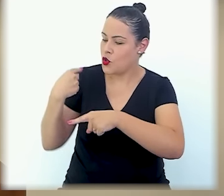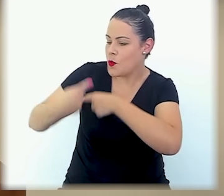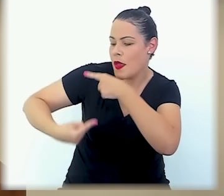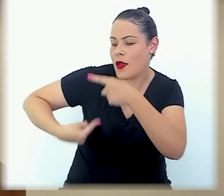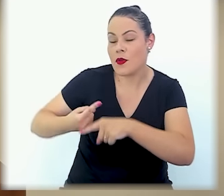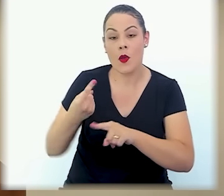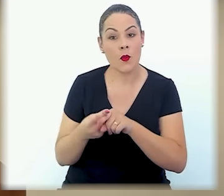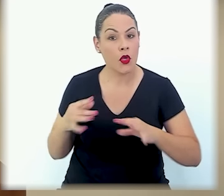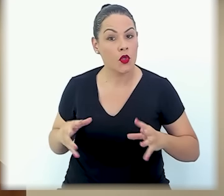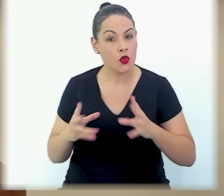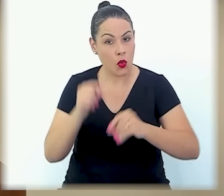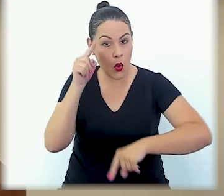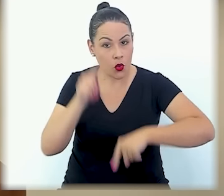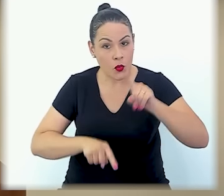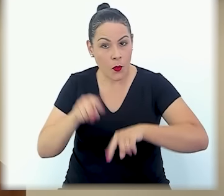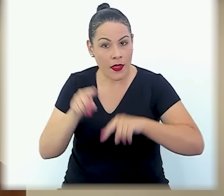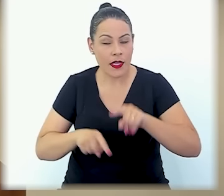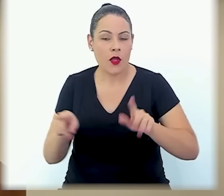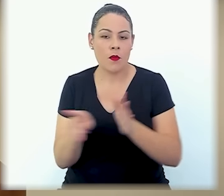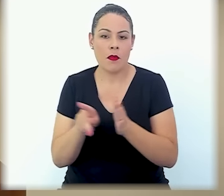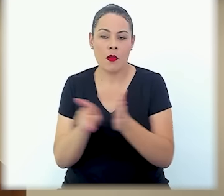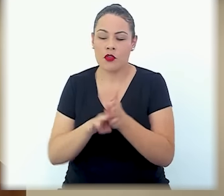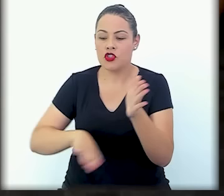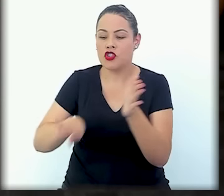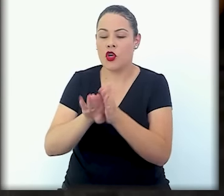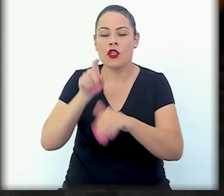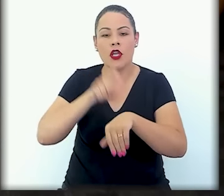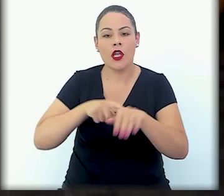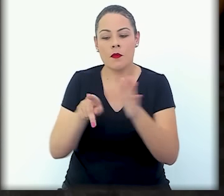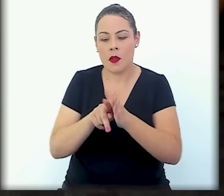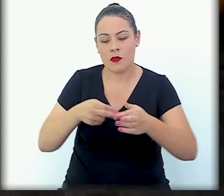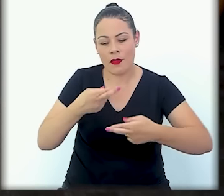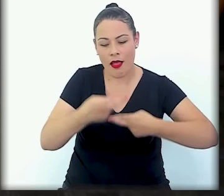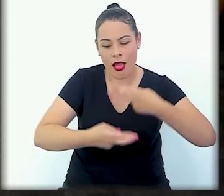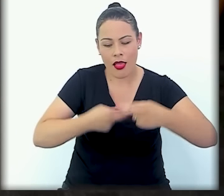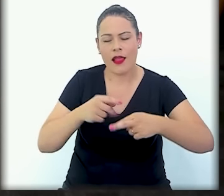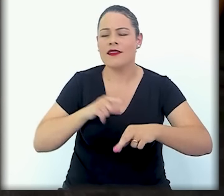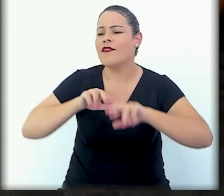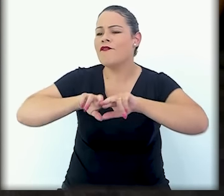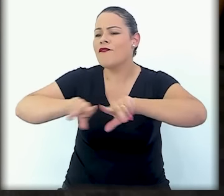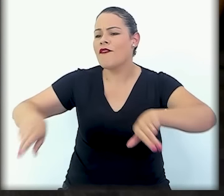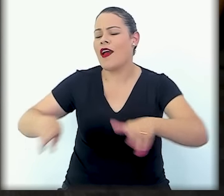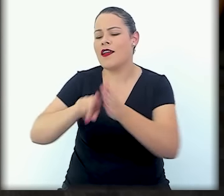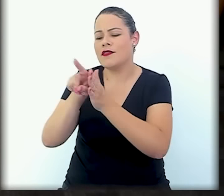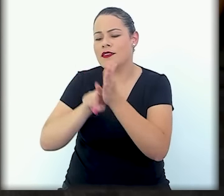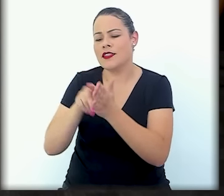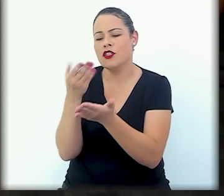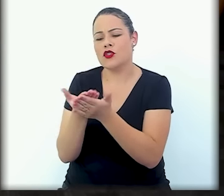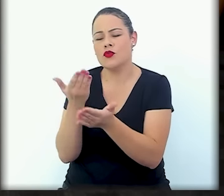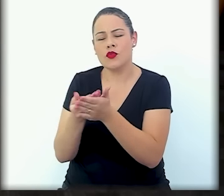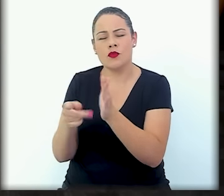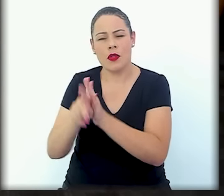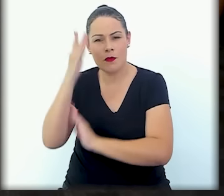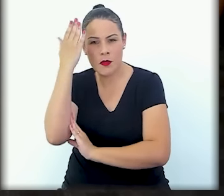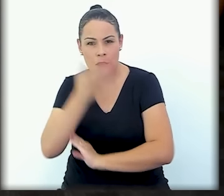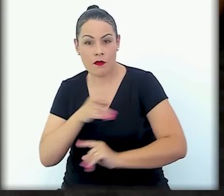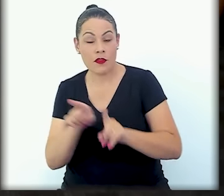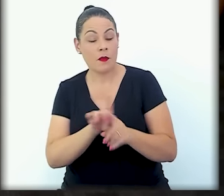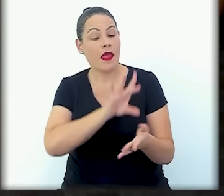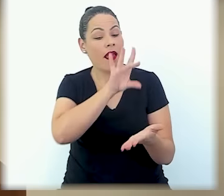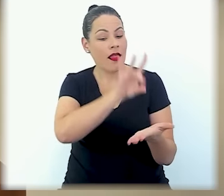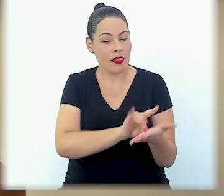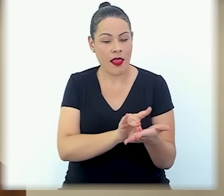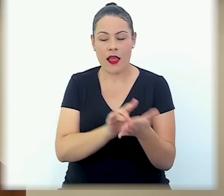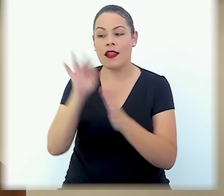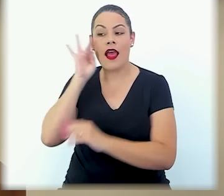porque ali, né, todo o material que ele passa, né, pela cadeia da reciclagem, né, então assim, nós temos estudos que comprovam que, não só estudos, mas